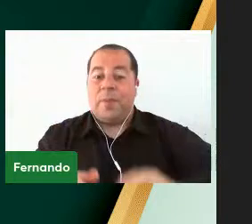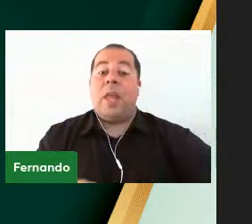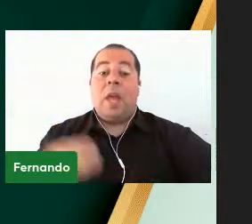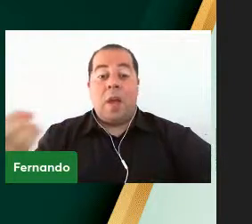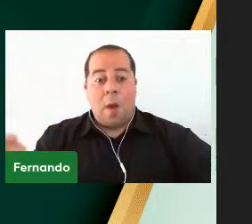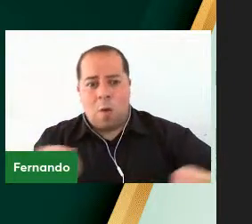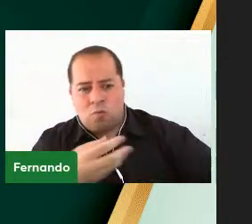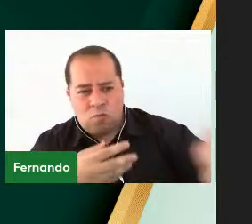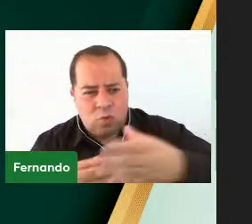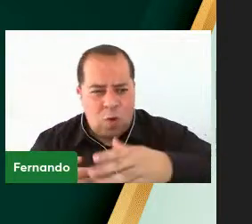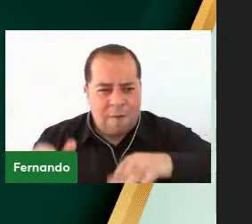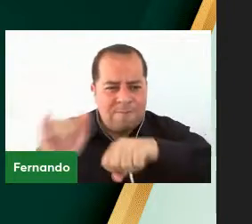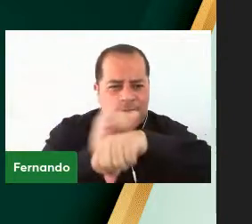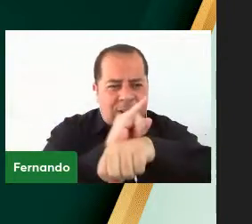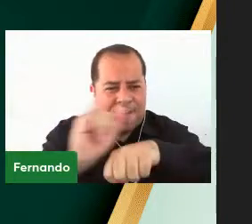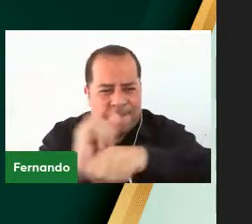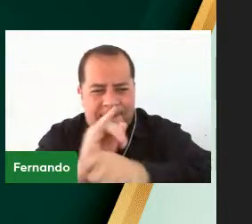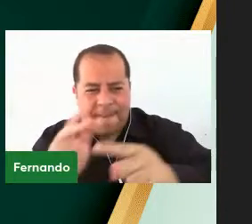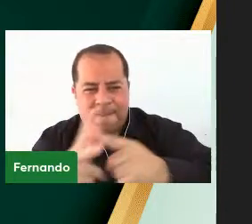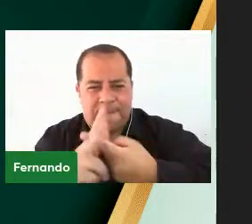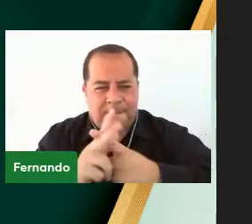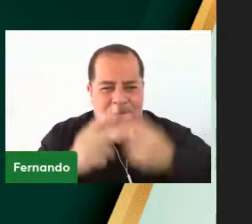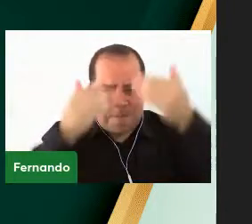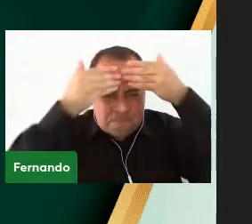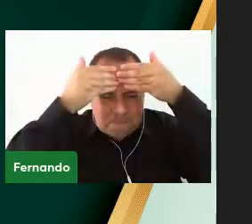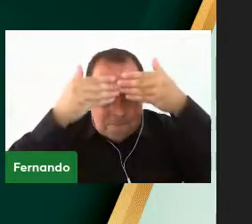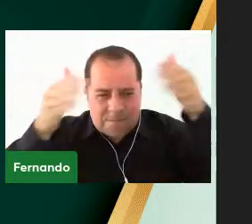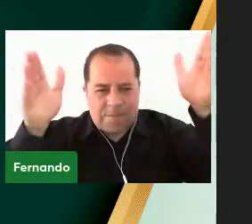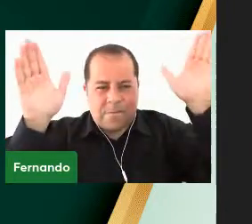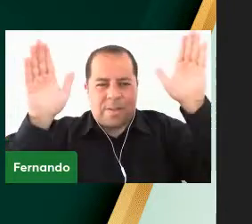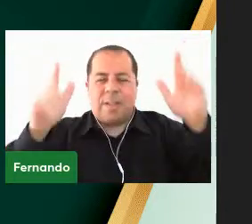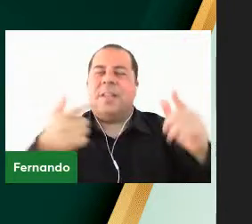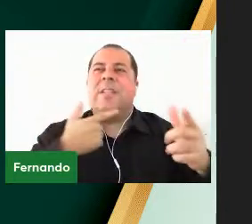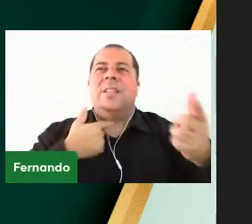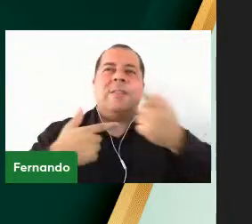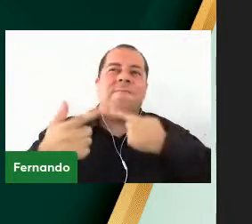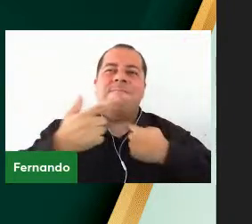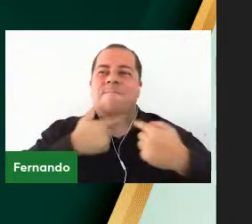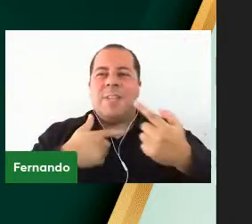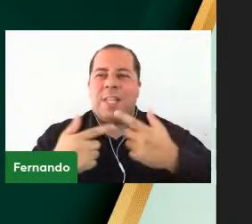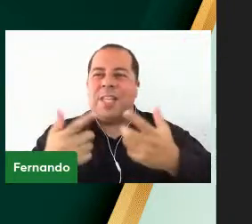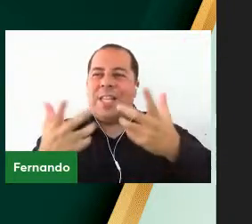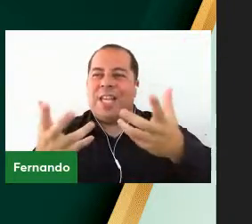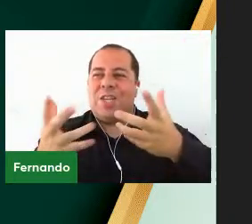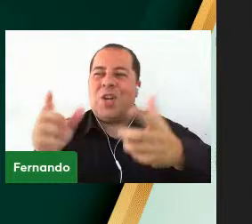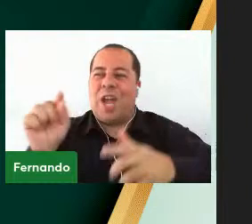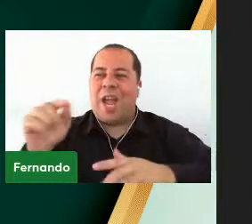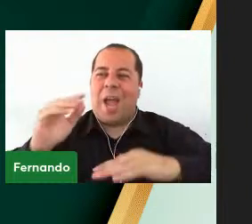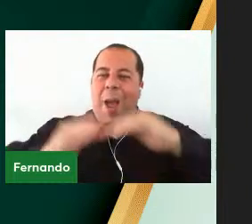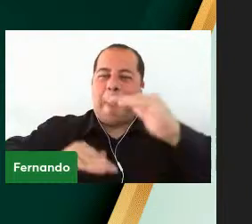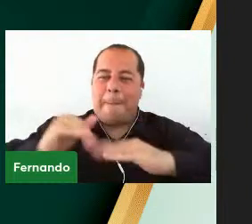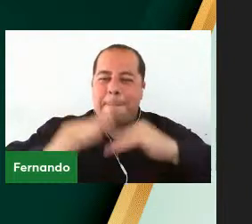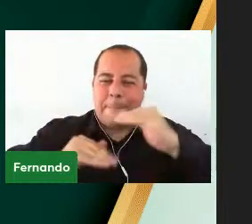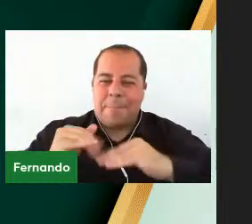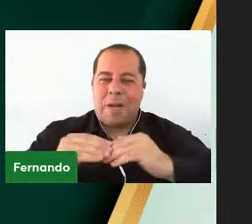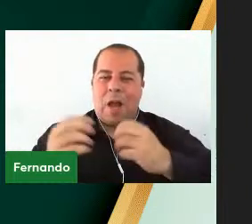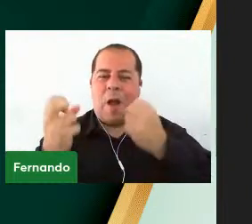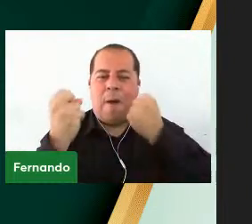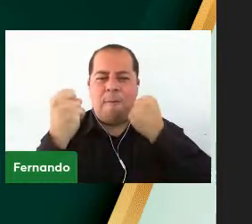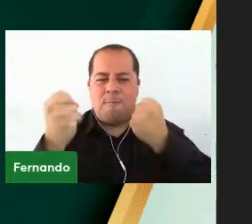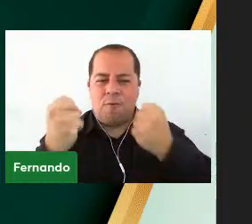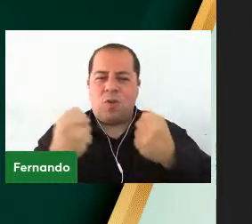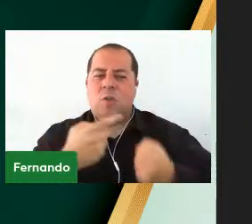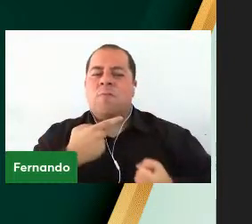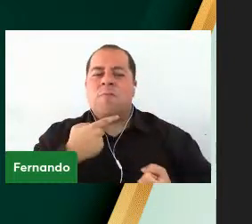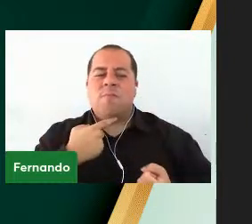novas ferramentas, com a mente mais aberta, e desejamos que o talento, a força de